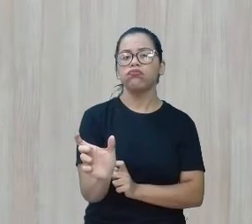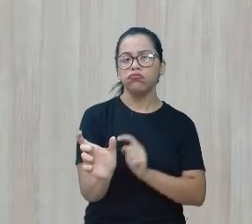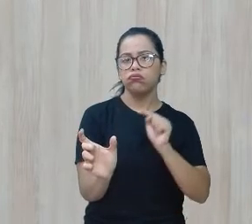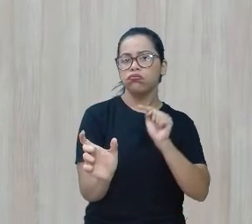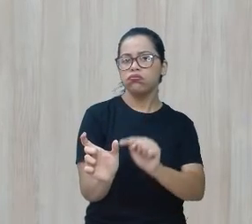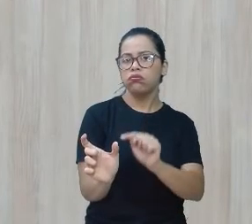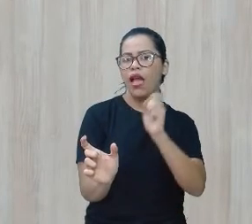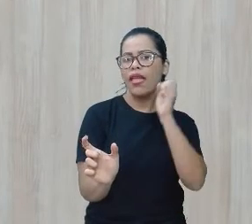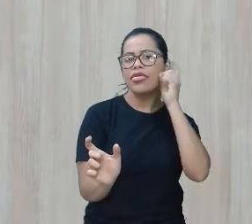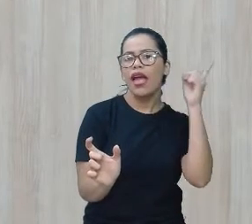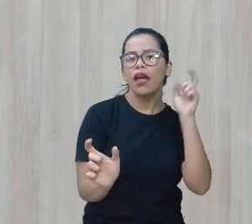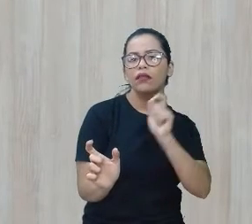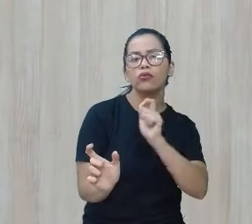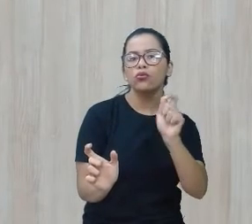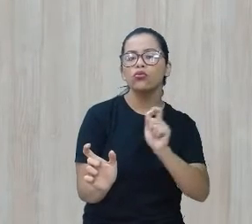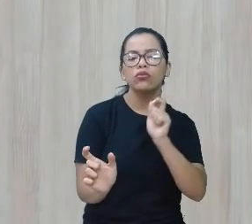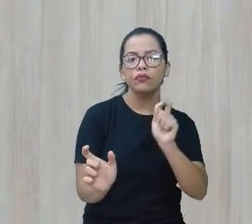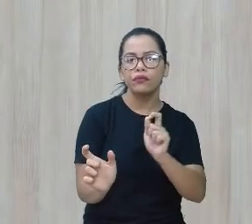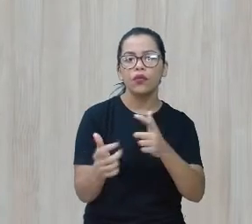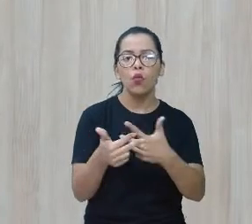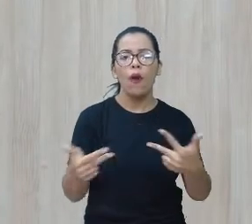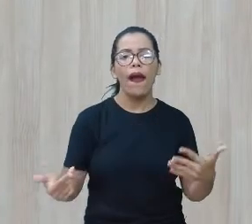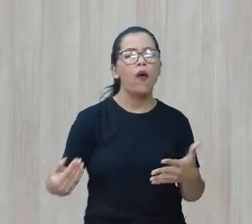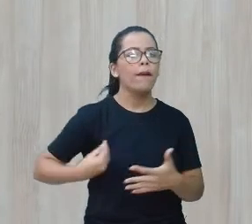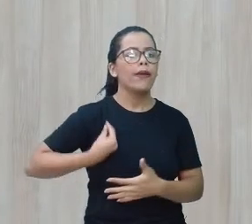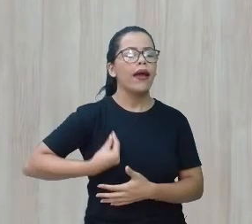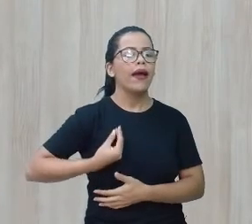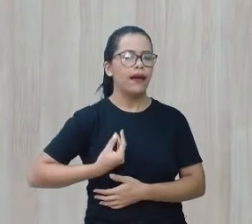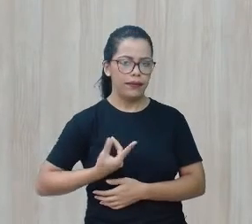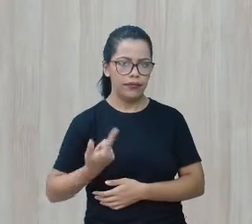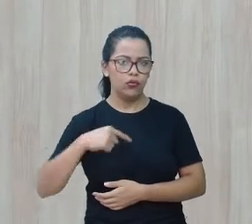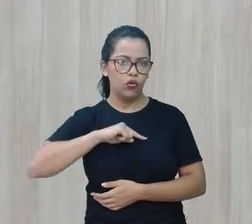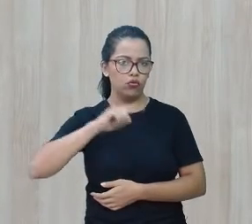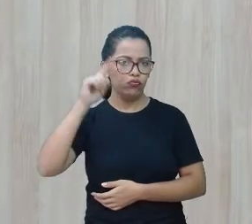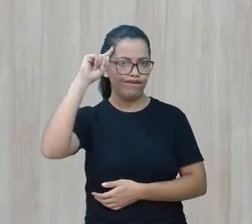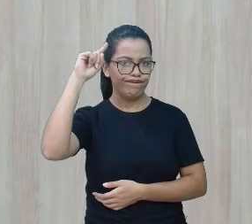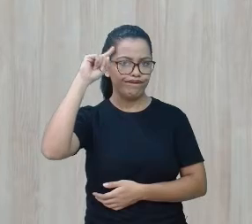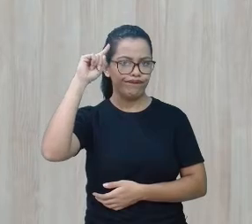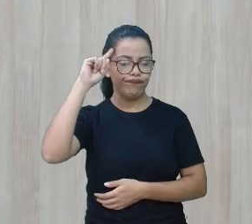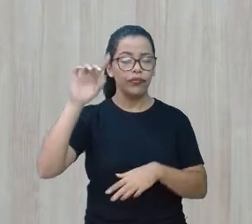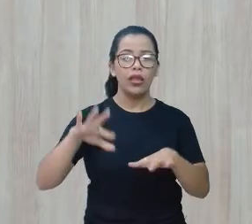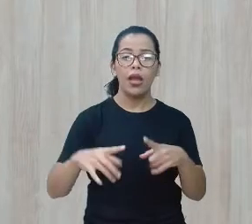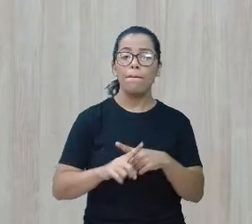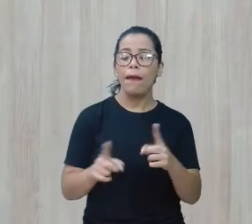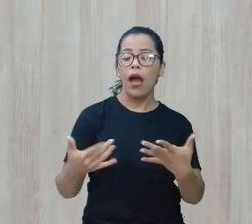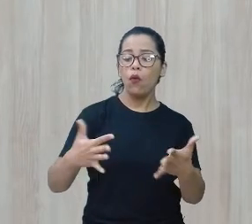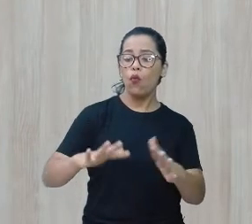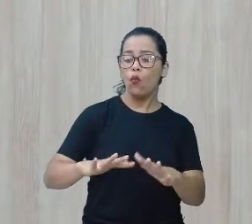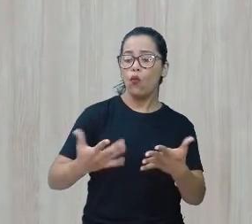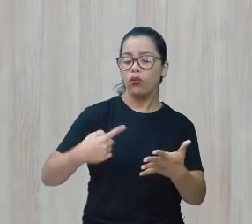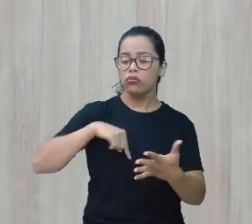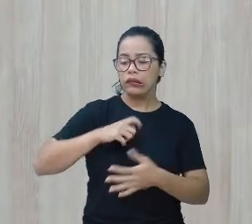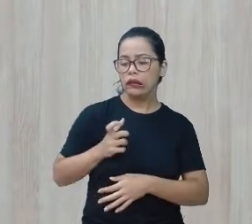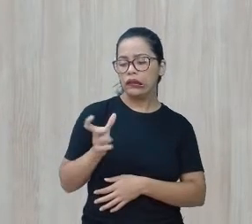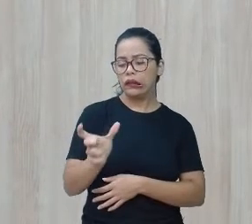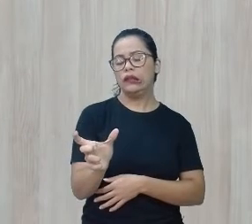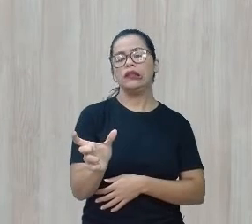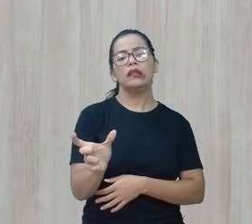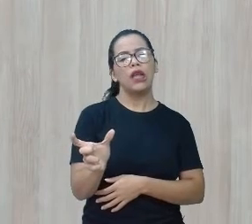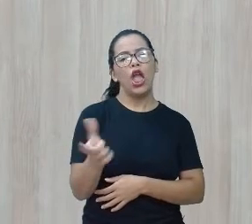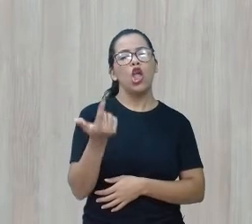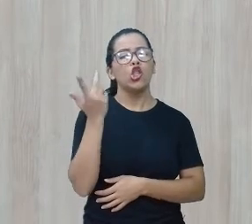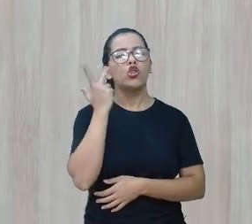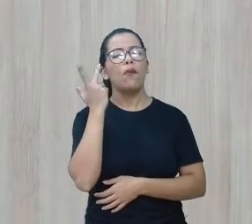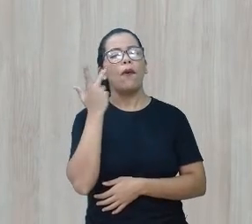a ideia de uma coisa que está presente no nosso dia a dia. Mas quando a gente fala essa palavra, a maioria das vezes